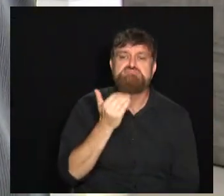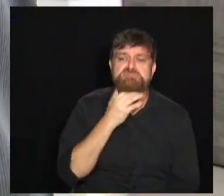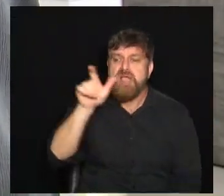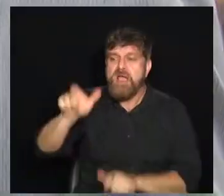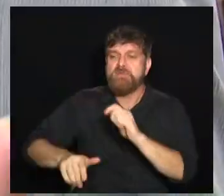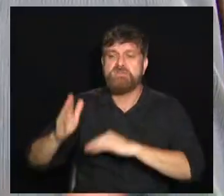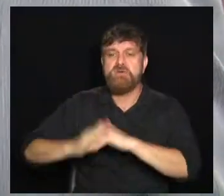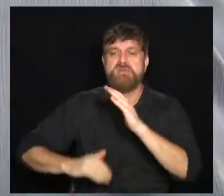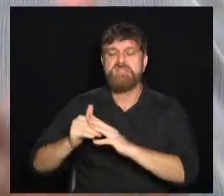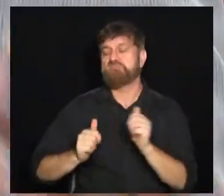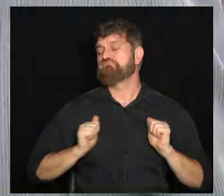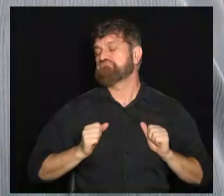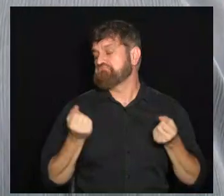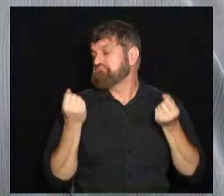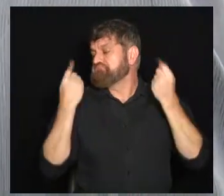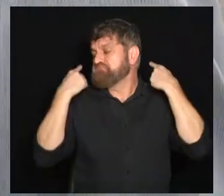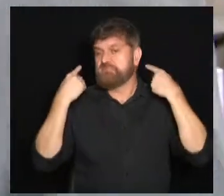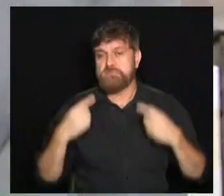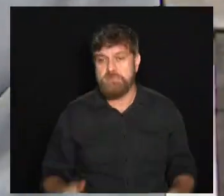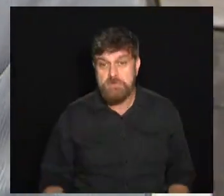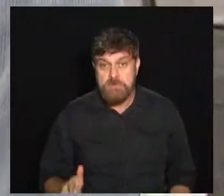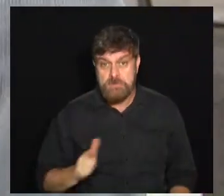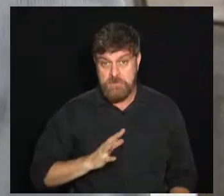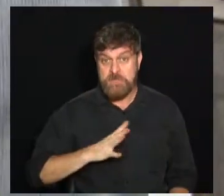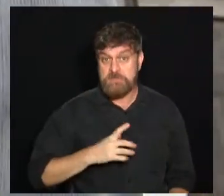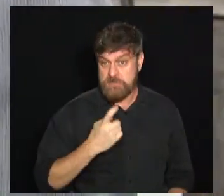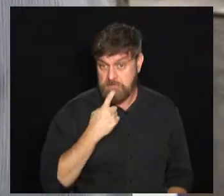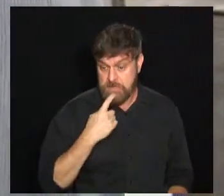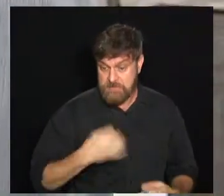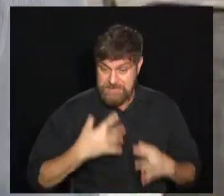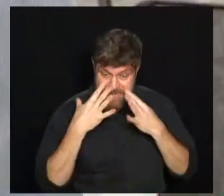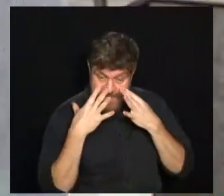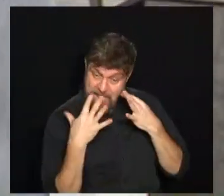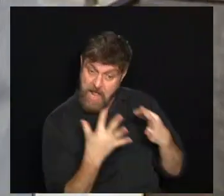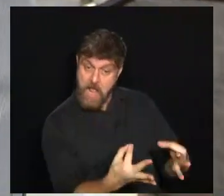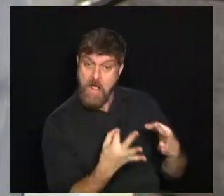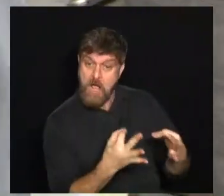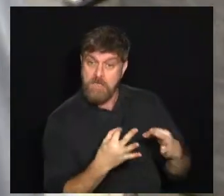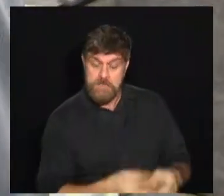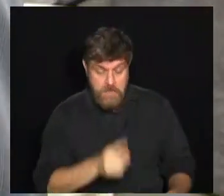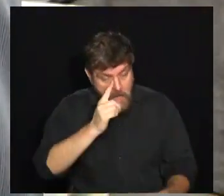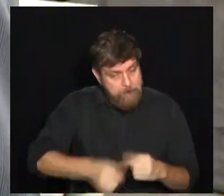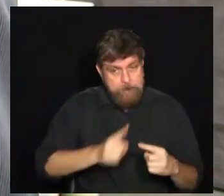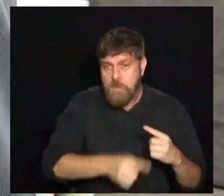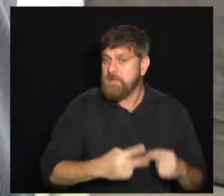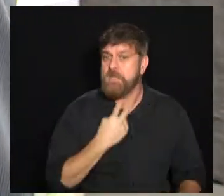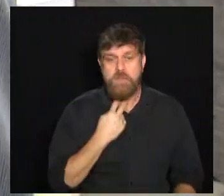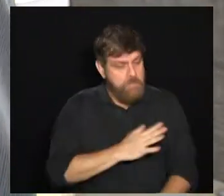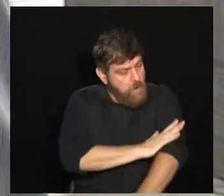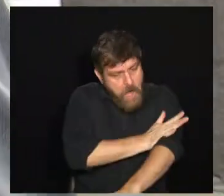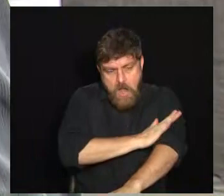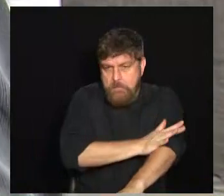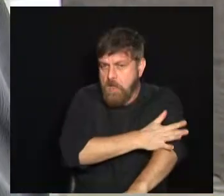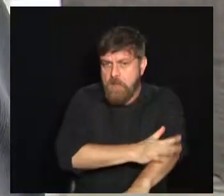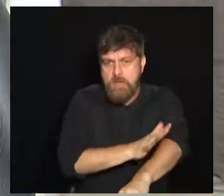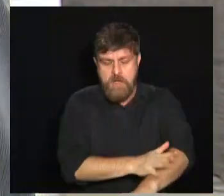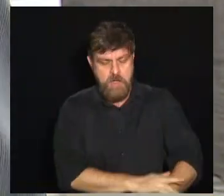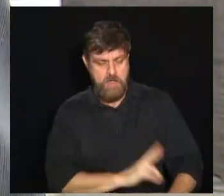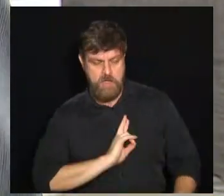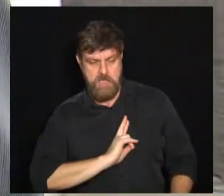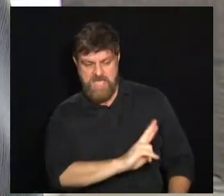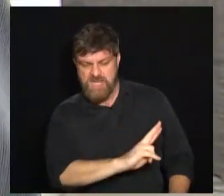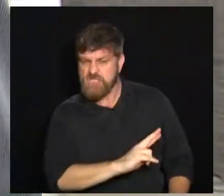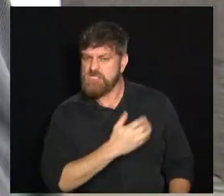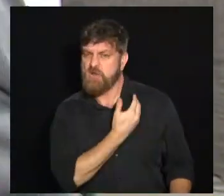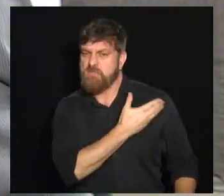que cometem. O parlamentar diz que o município precisa estar atento para coibir esses atos discriminatórios. Estamos abrindo